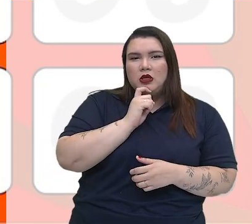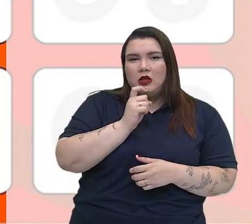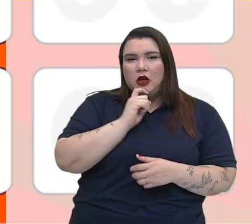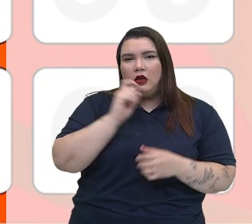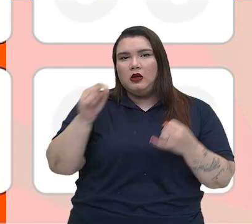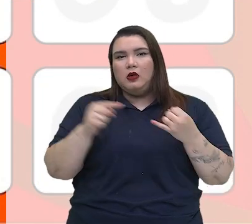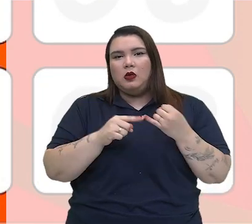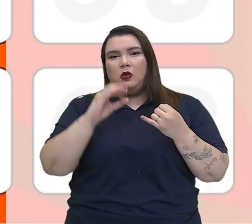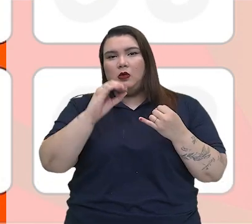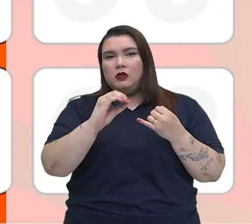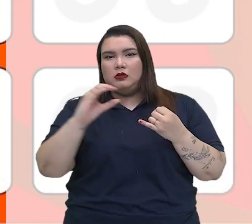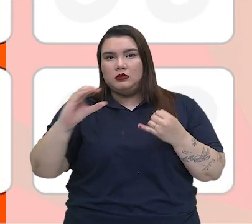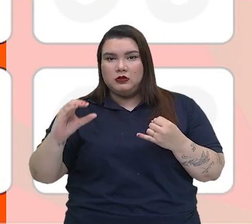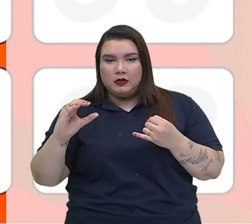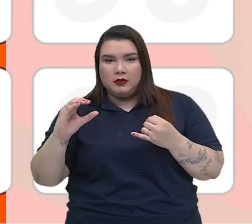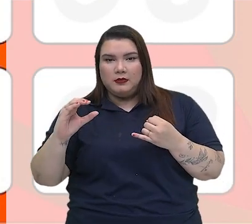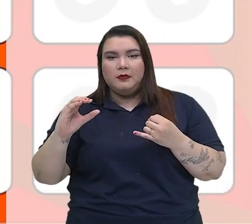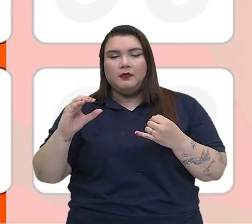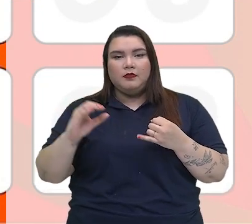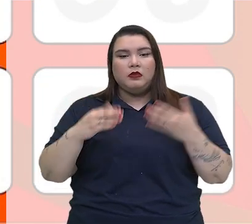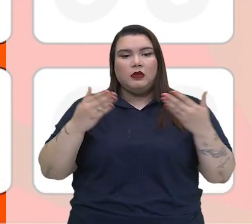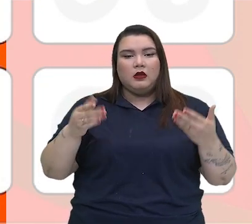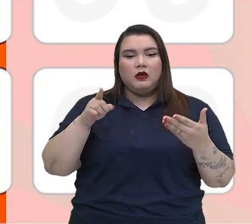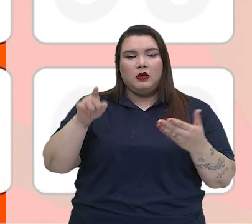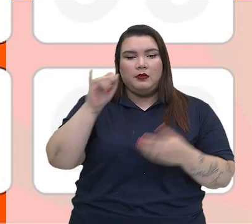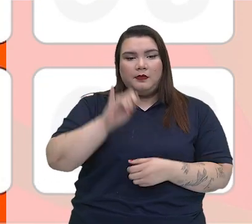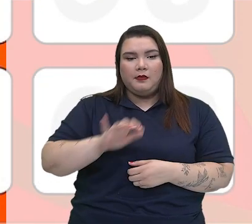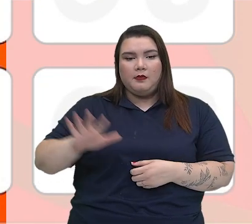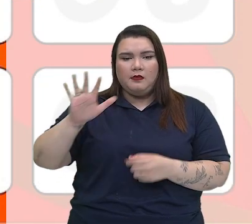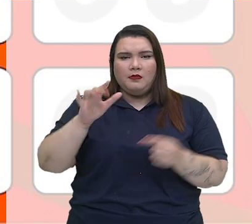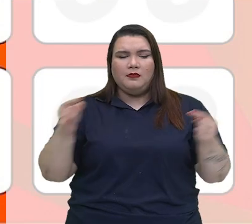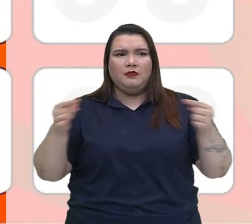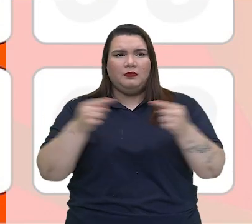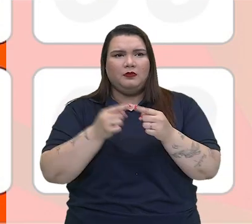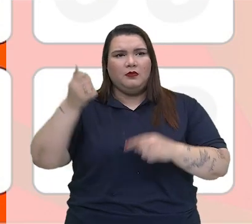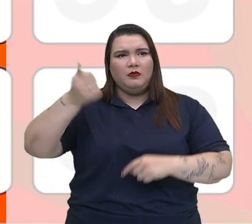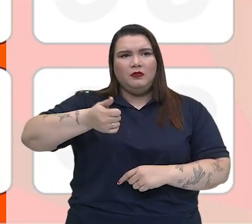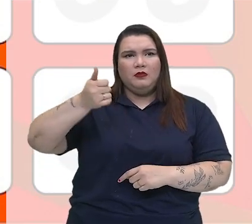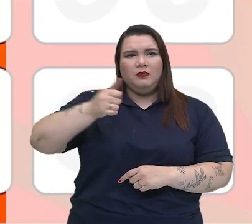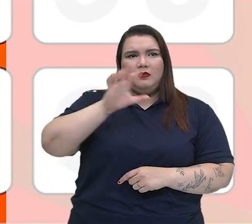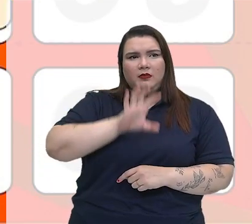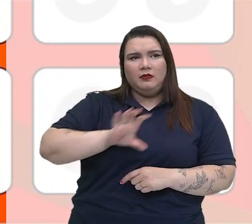Oceania. Esta imagem ficará neste primeiro retângulo.